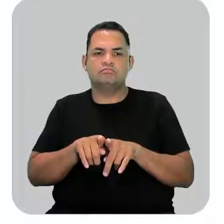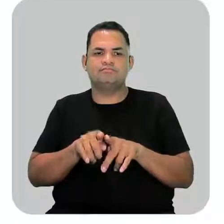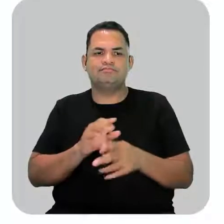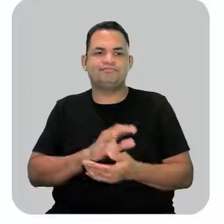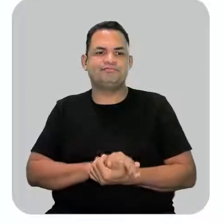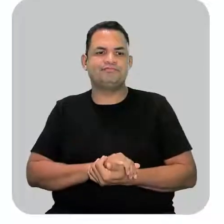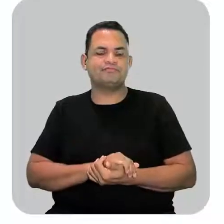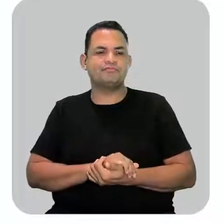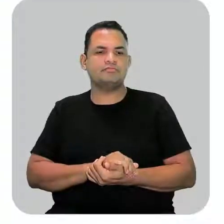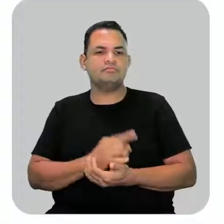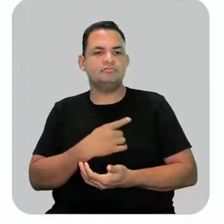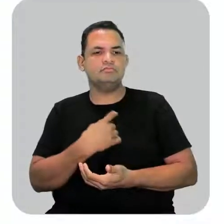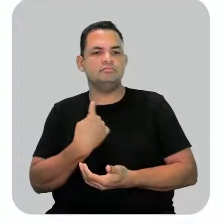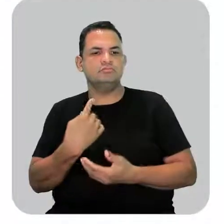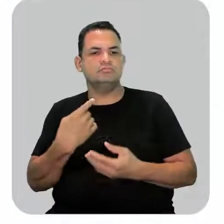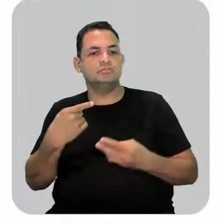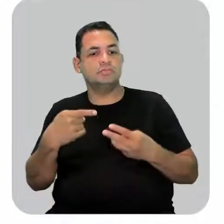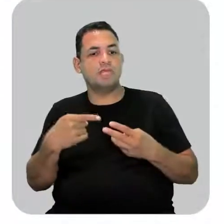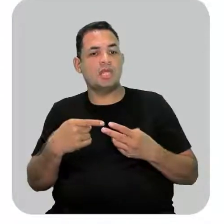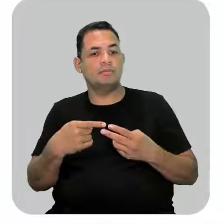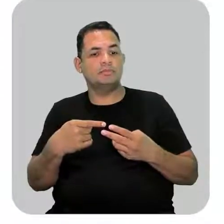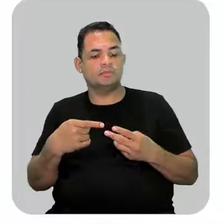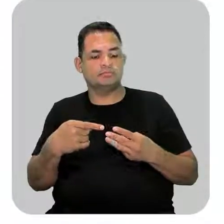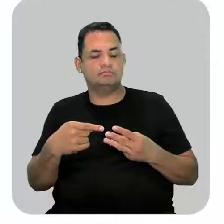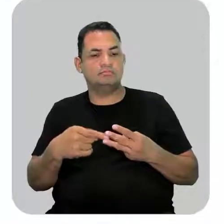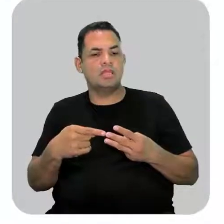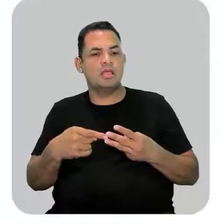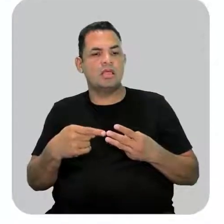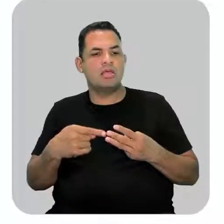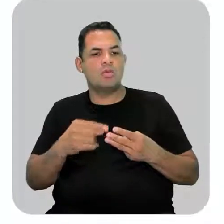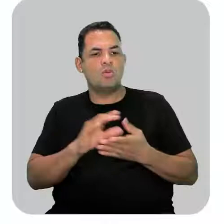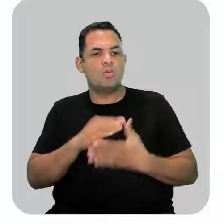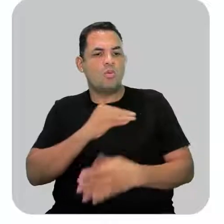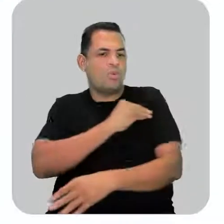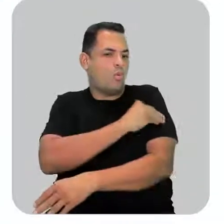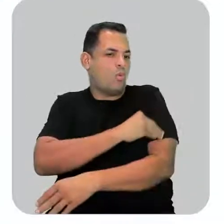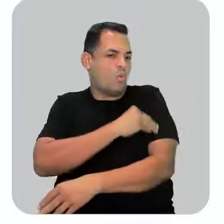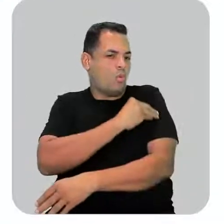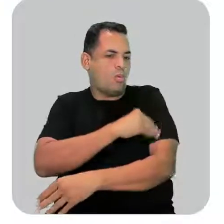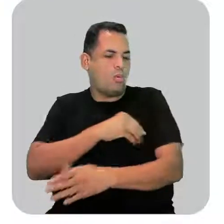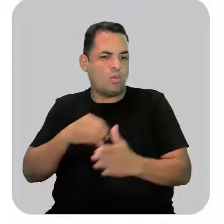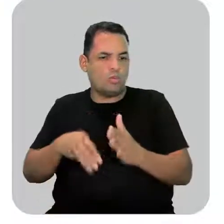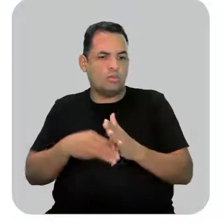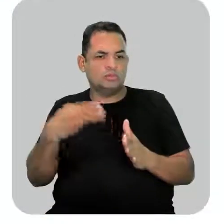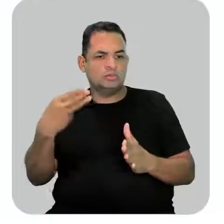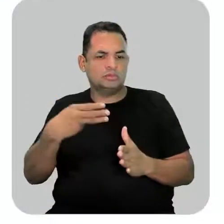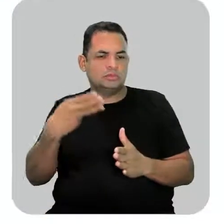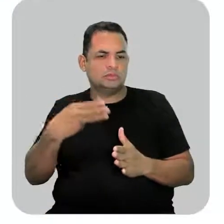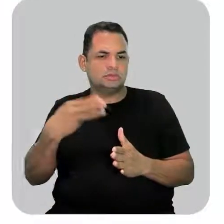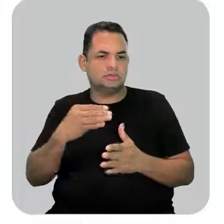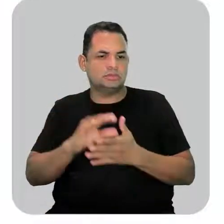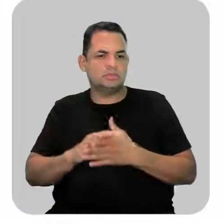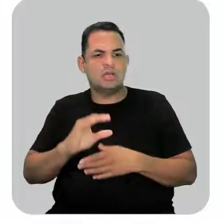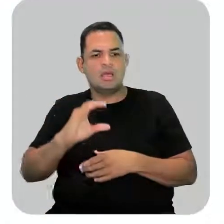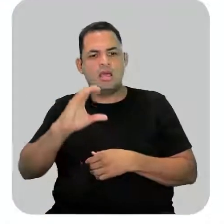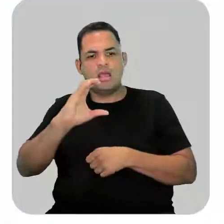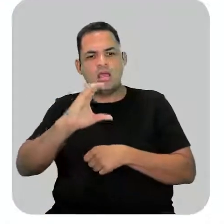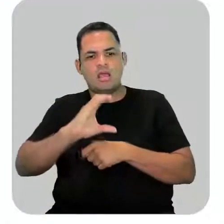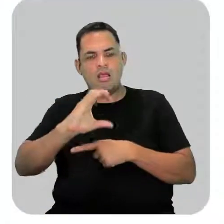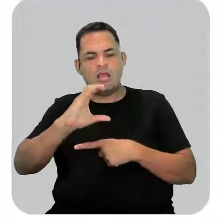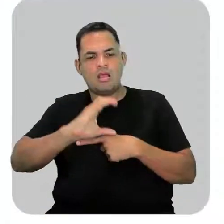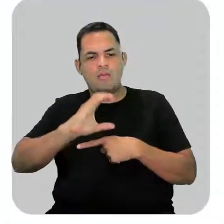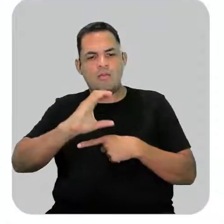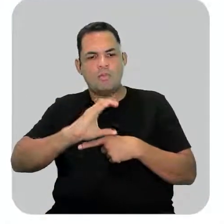E aqui nós temos um álcool terciário. Por quê? Porque o nosso carbono aqui, onde a hidroxila